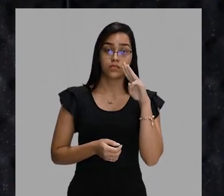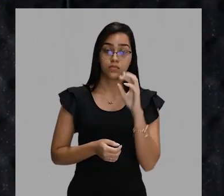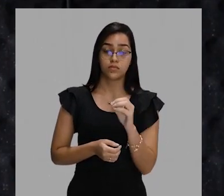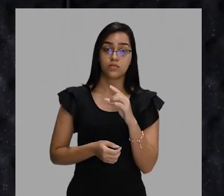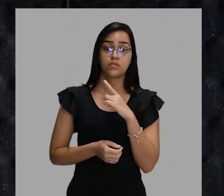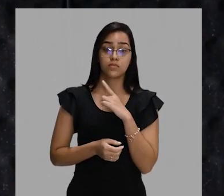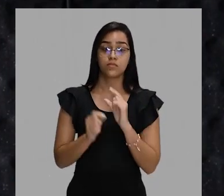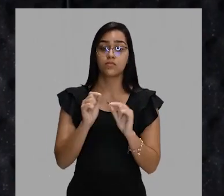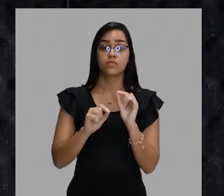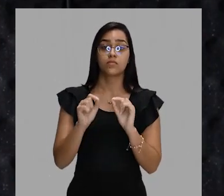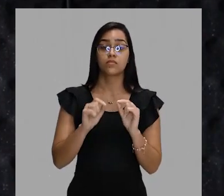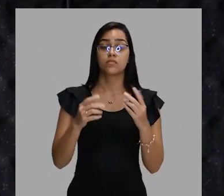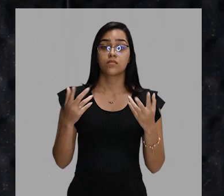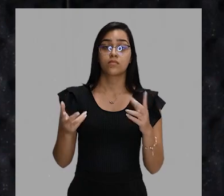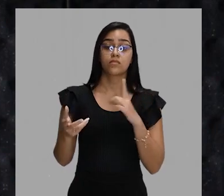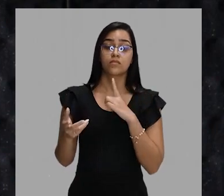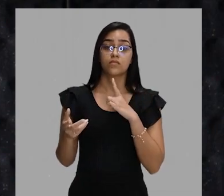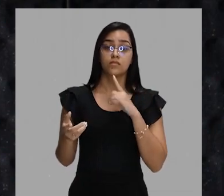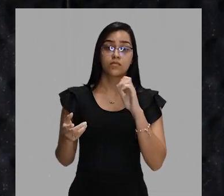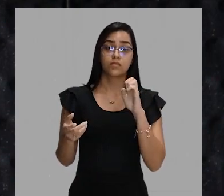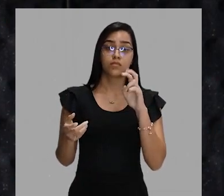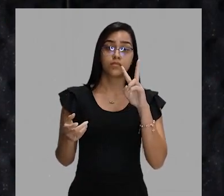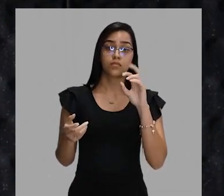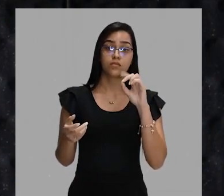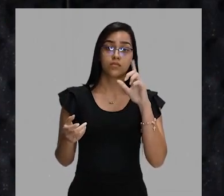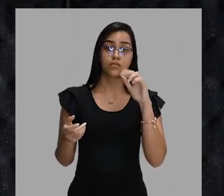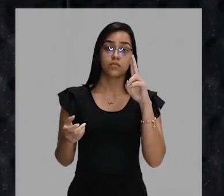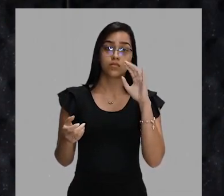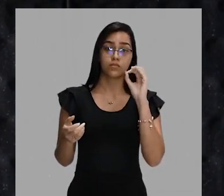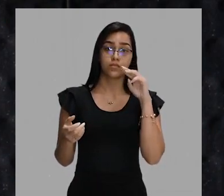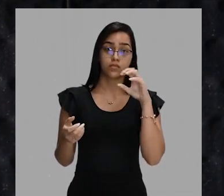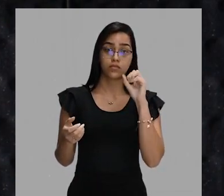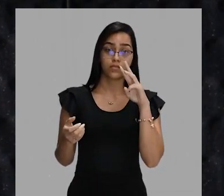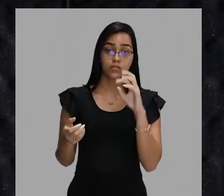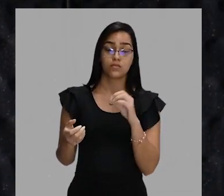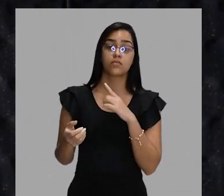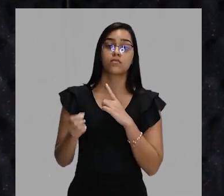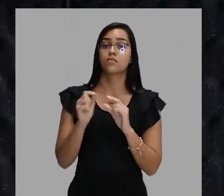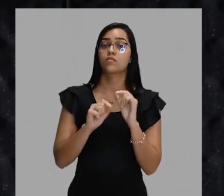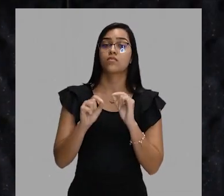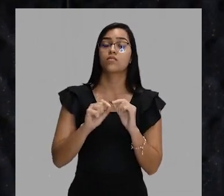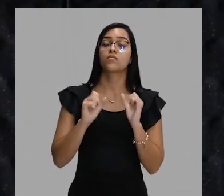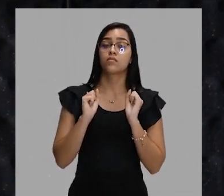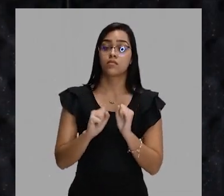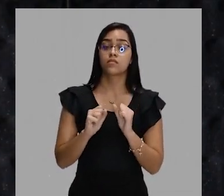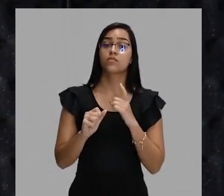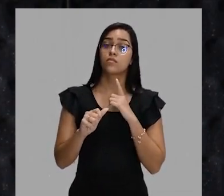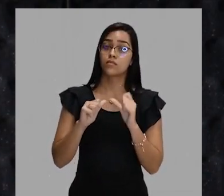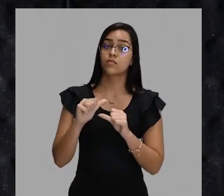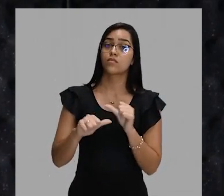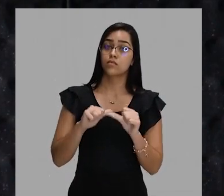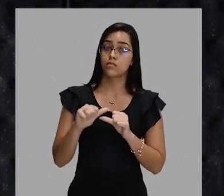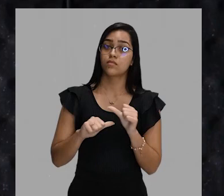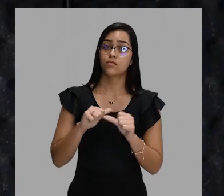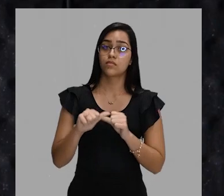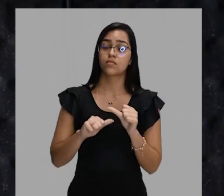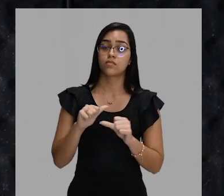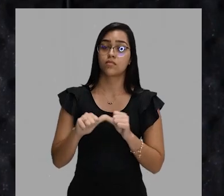ciência passa a adotar o evolucionismo, de que os seres vivos eles podem sofrer